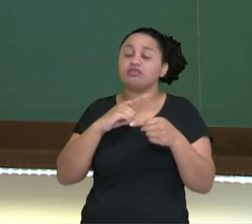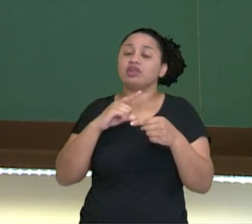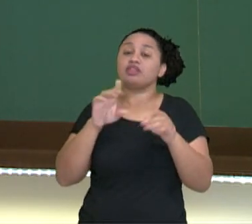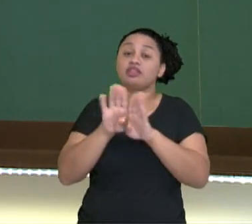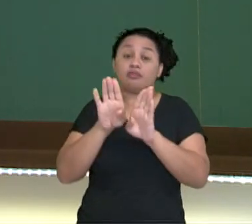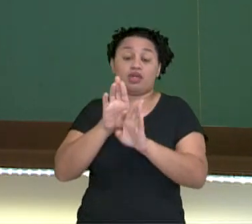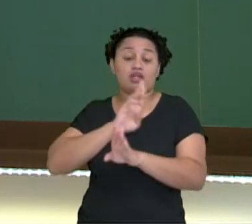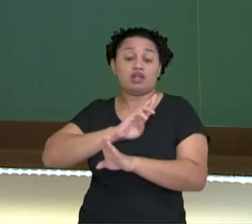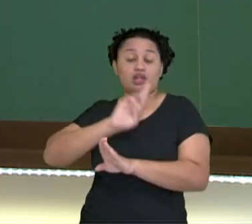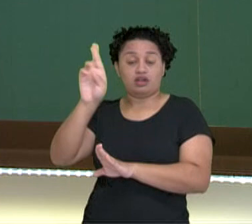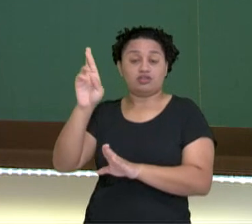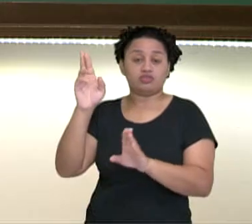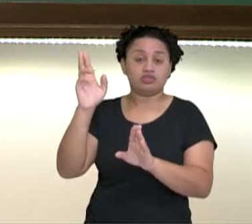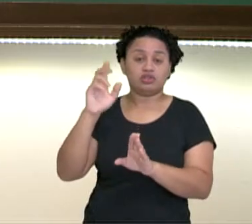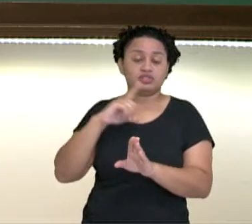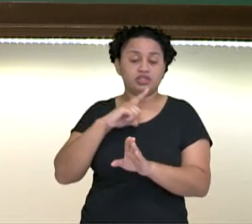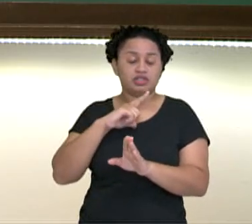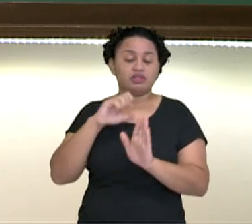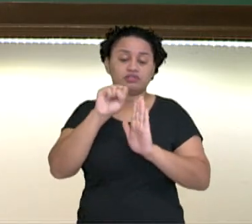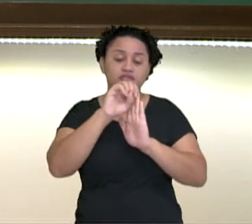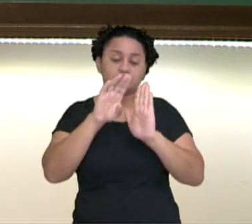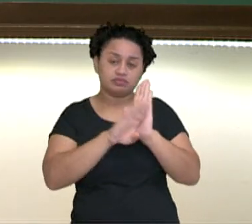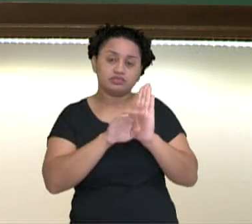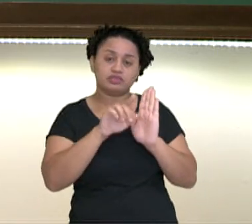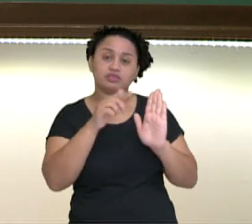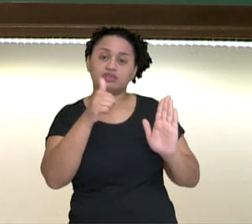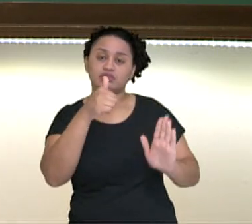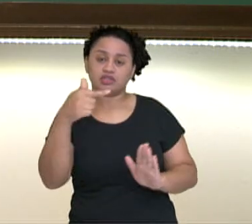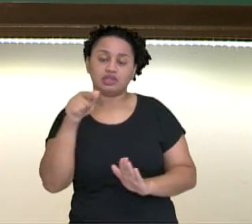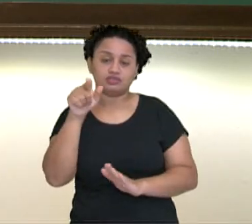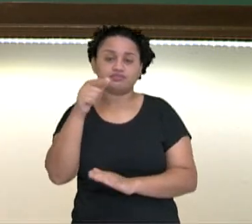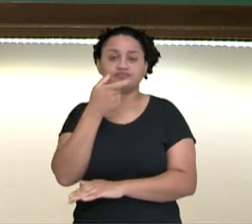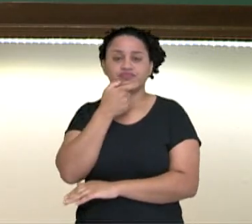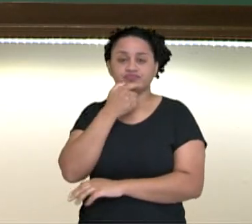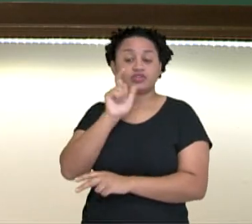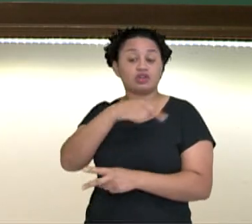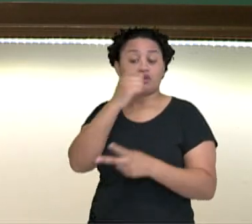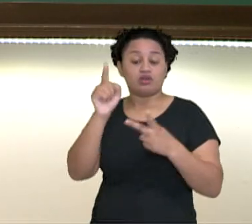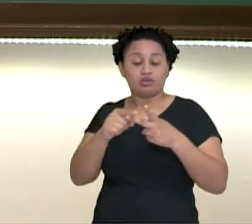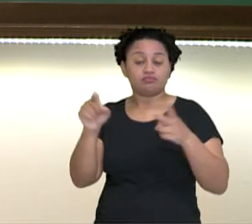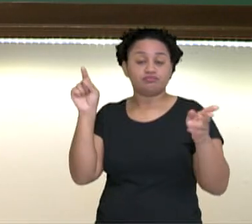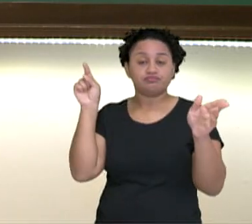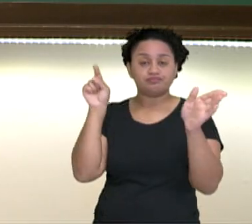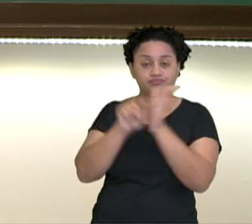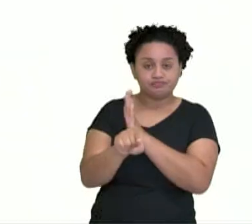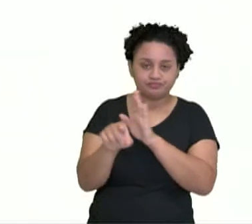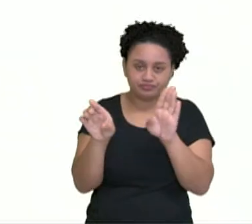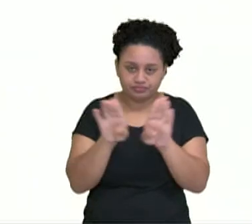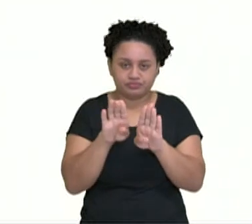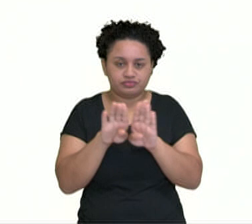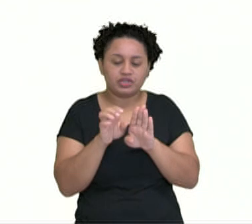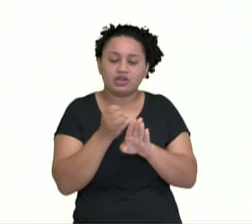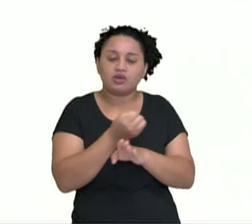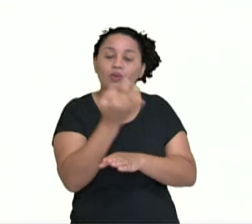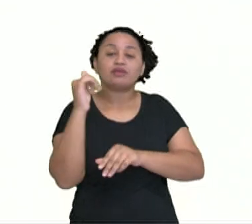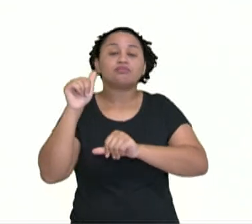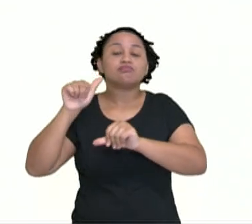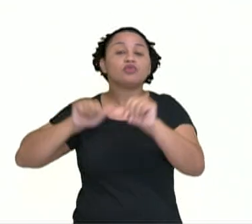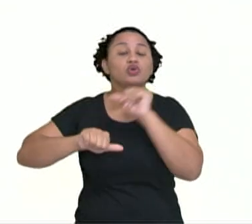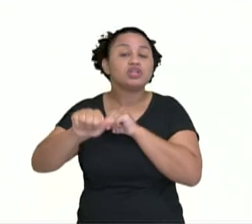que marcaram o século XVII na Inglaterra? Outra pergunta, quais mudanças essas